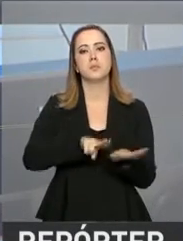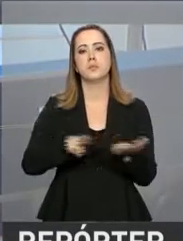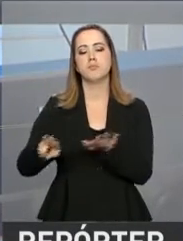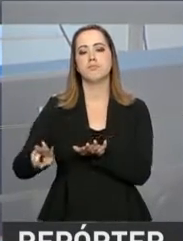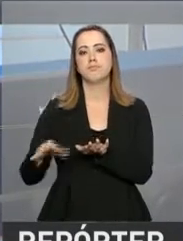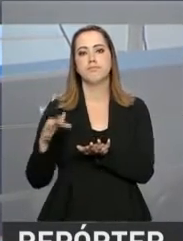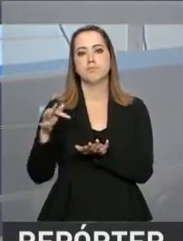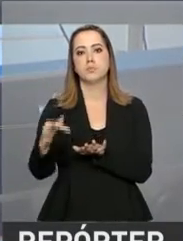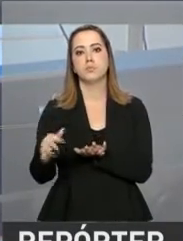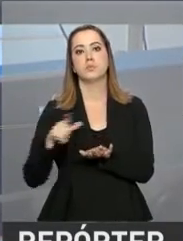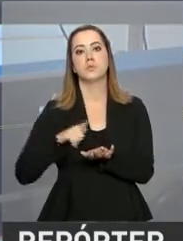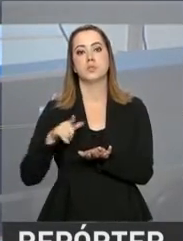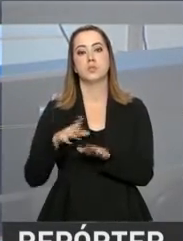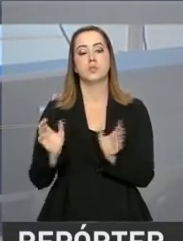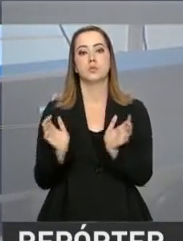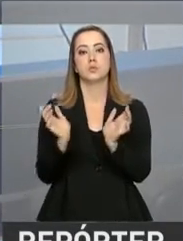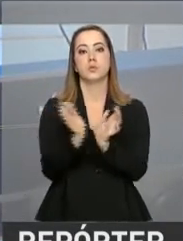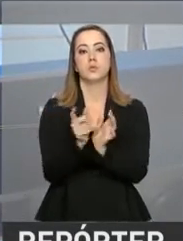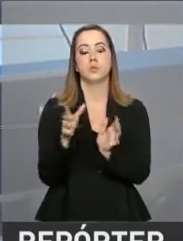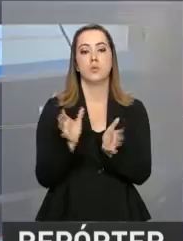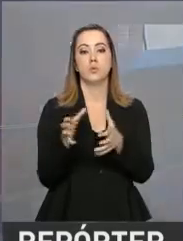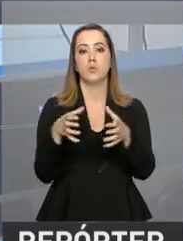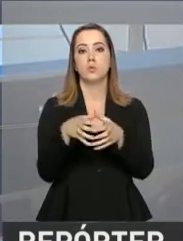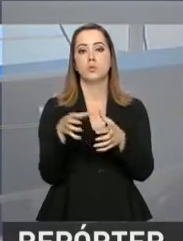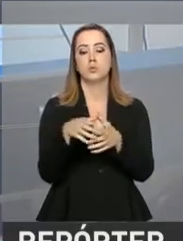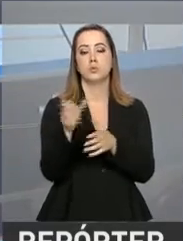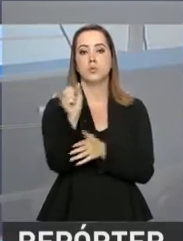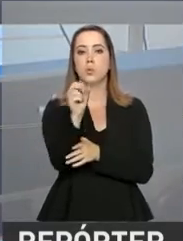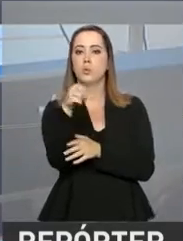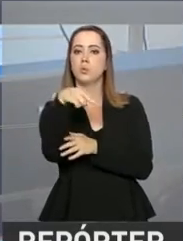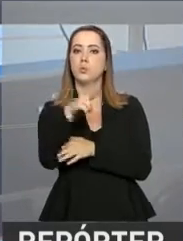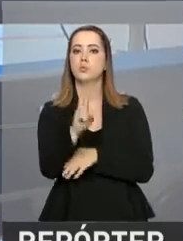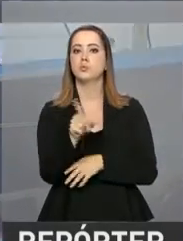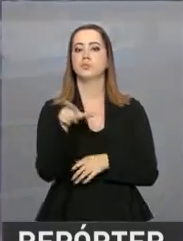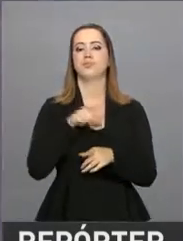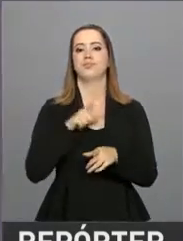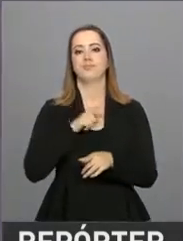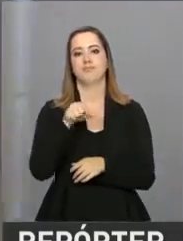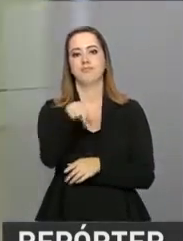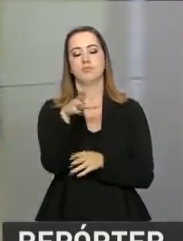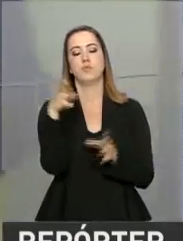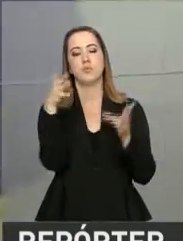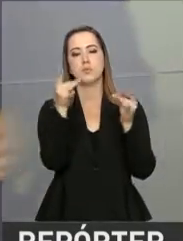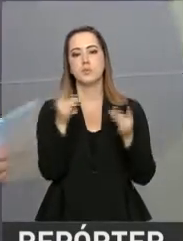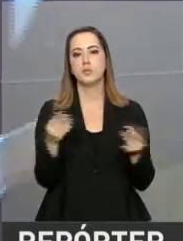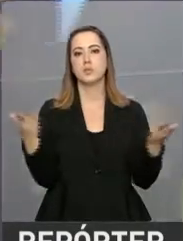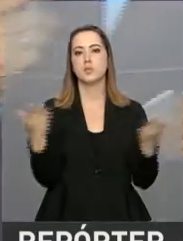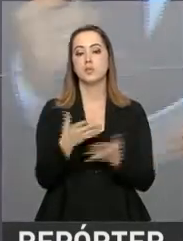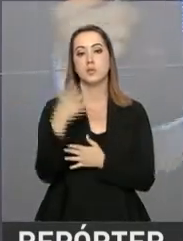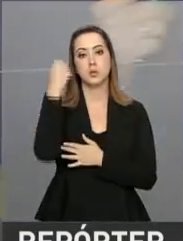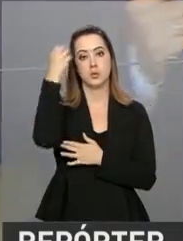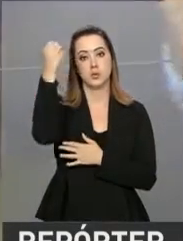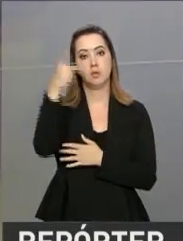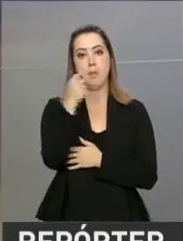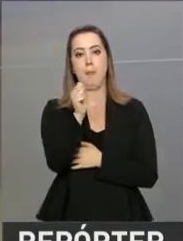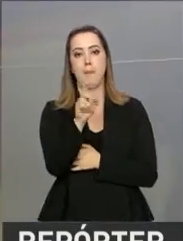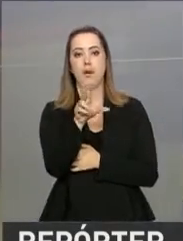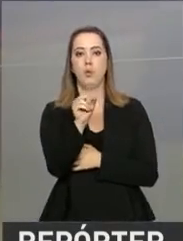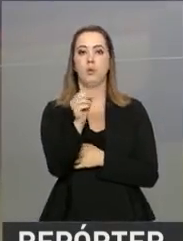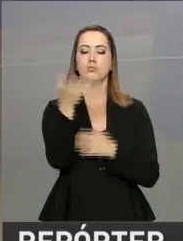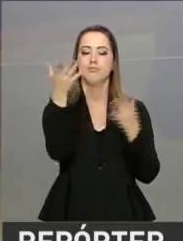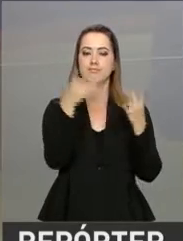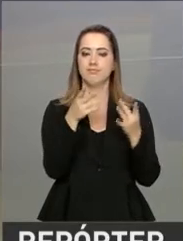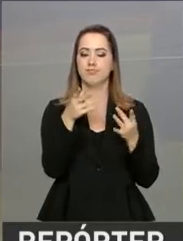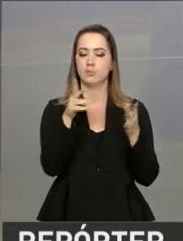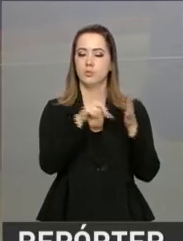vem em nova york da assembleia geral da organização das nações unidas a onu vamos saber os detalhes dessa viagem com o repórter paulo la sálvia que está